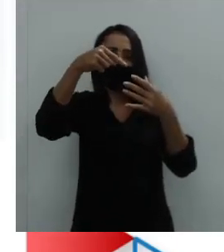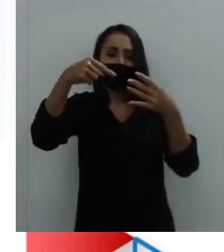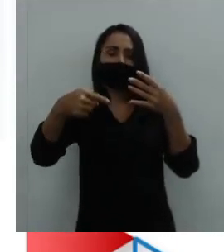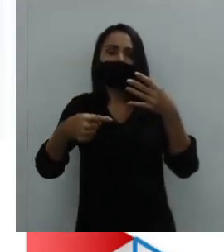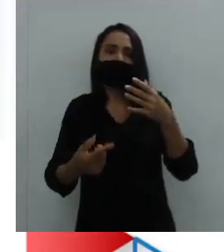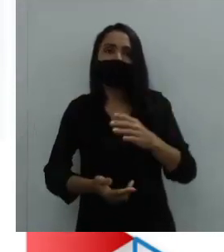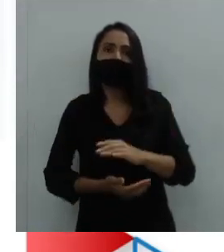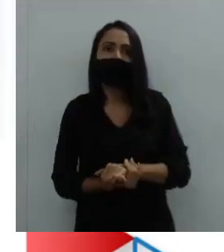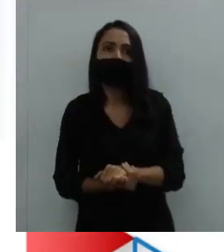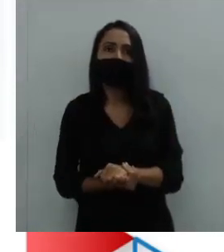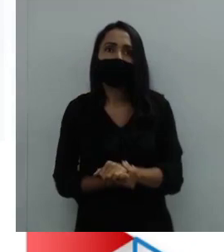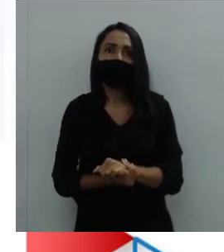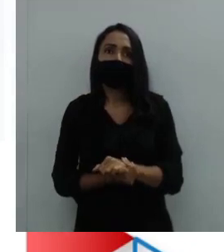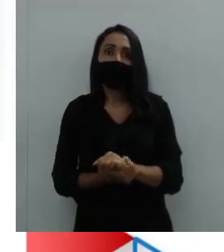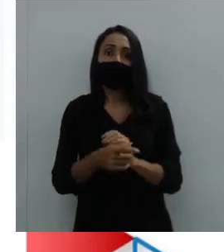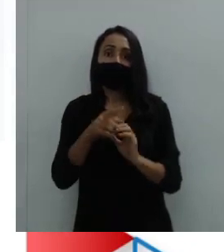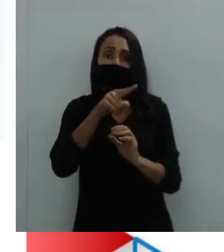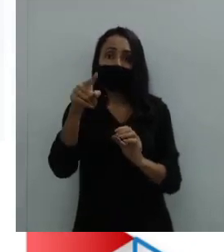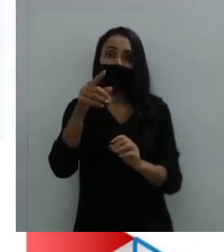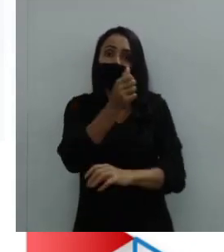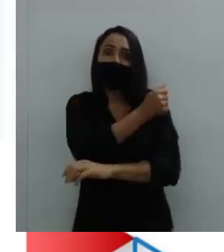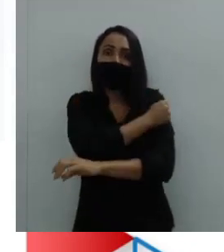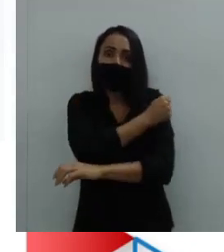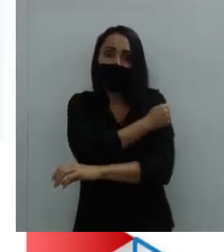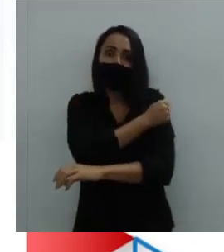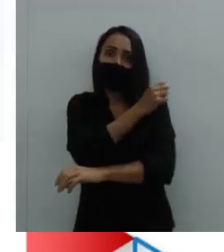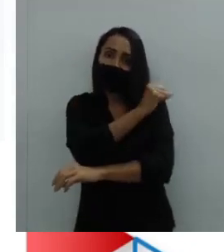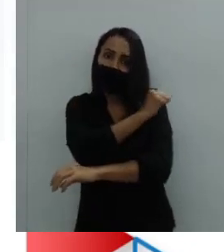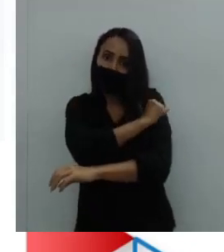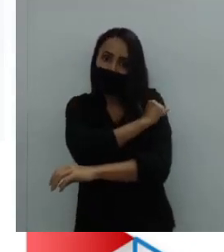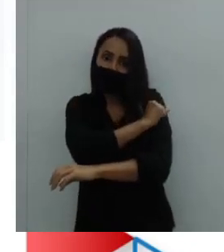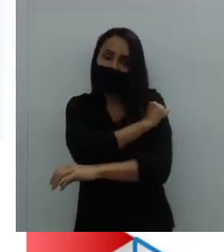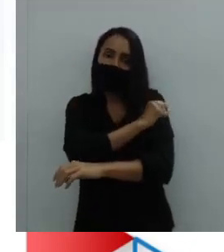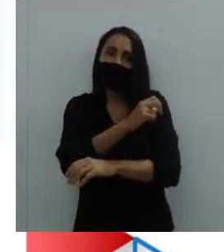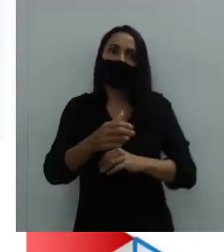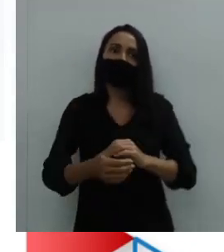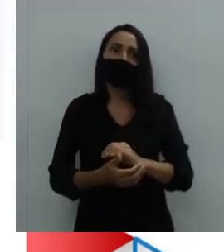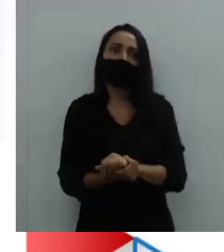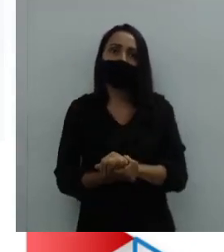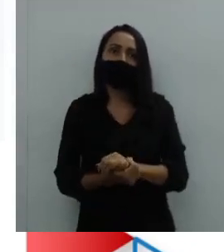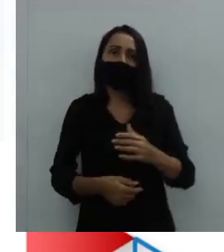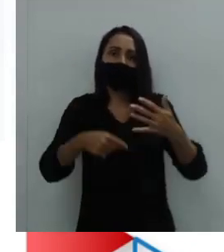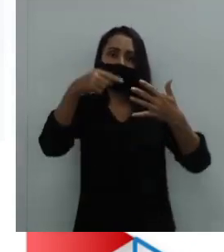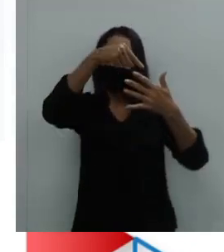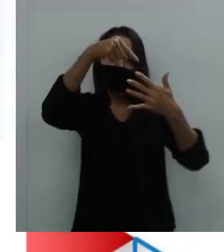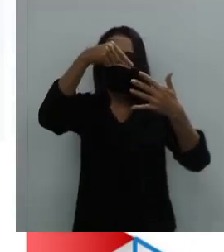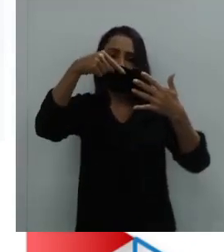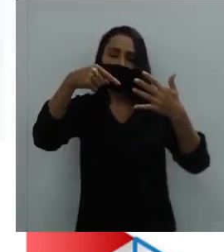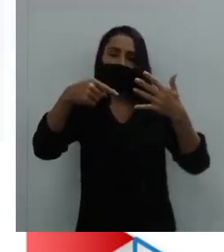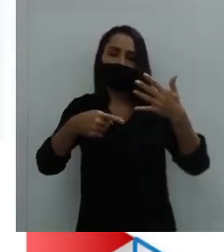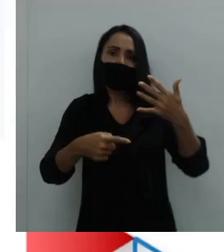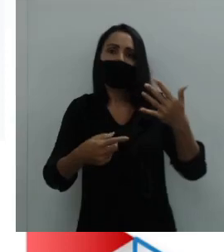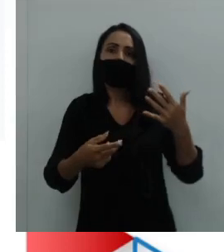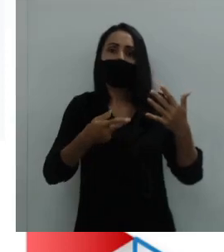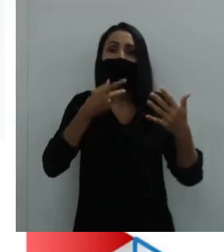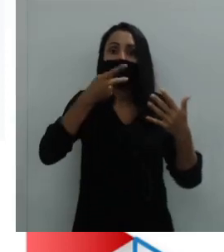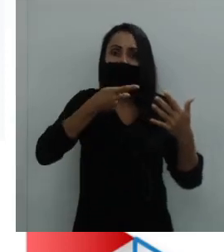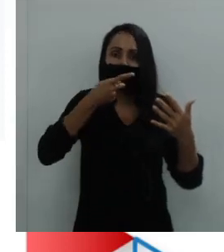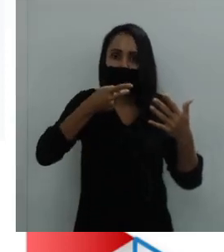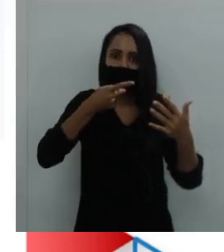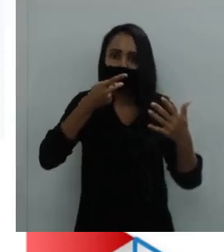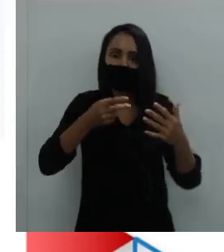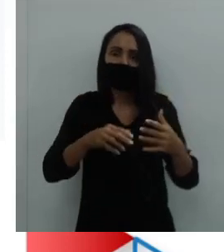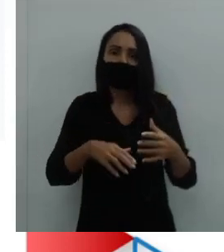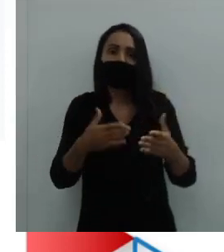aí, vocês que são estudantes do 8º ano, os componentes orais da língua, certo? Quando